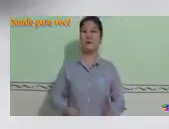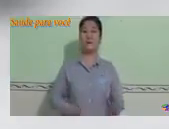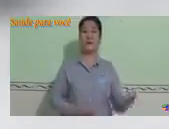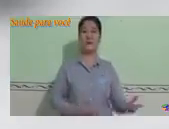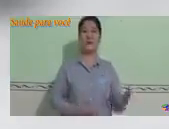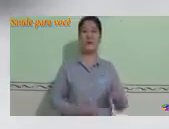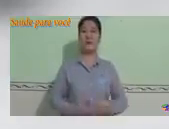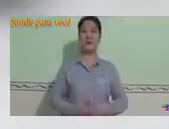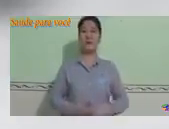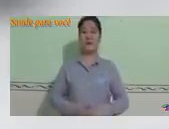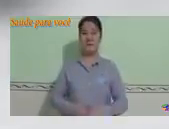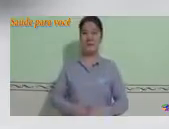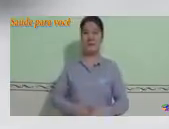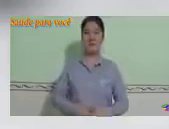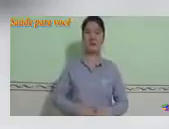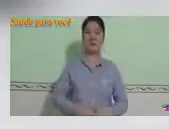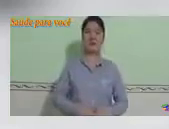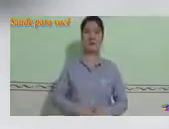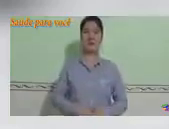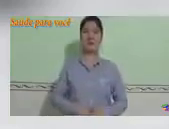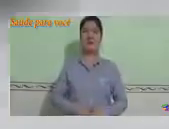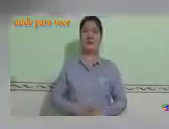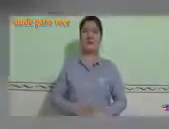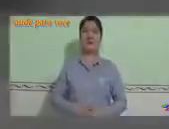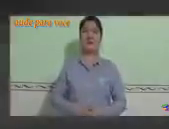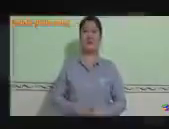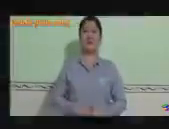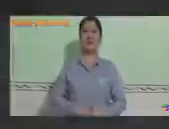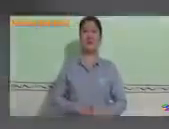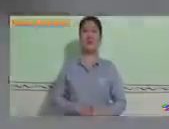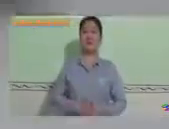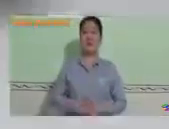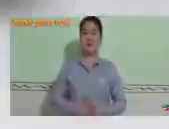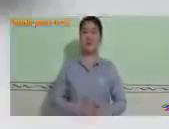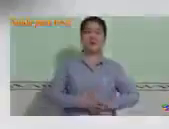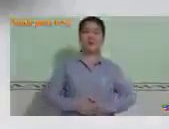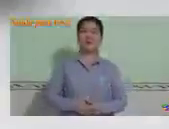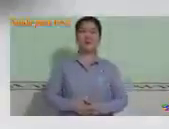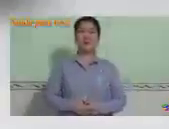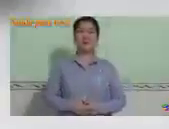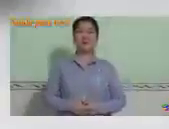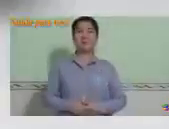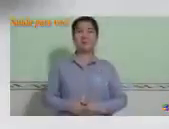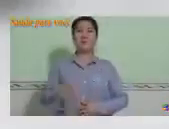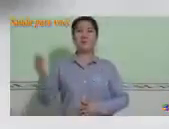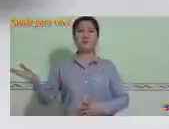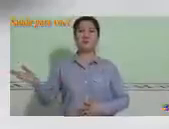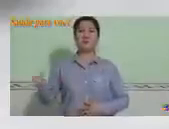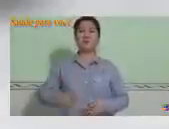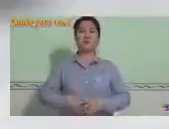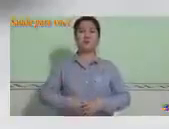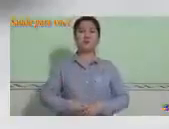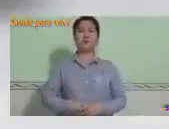RIARSOMNDADADEO acento circunflexo MAGA3 varia de acordo com a idade, vírgula, como mostrado a seguir. BABE